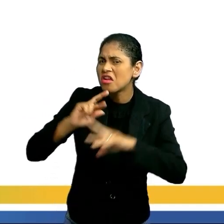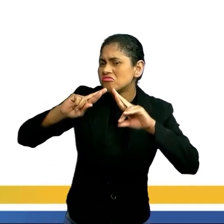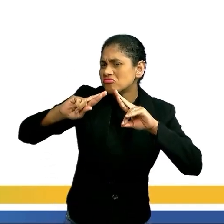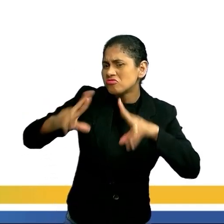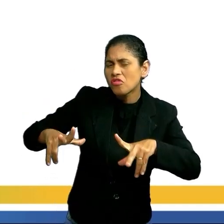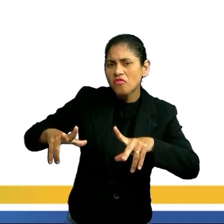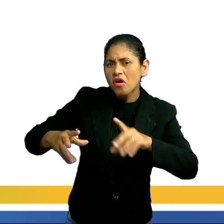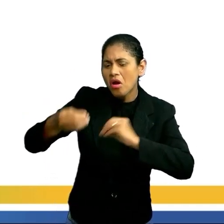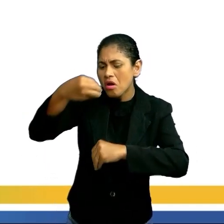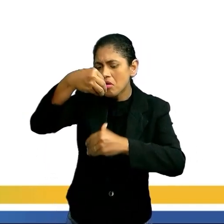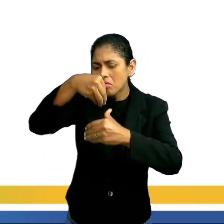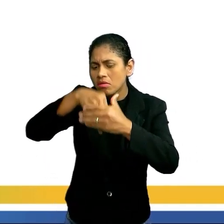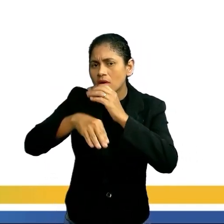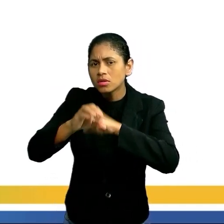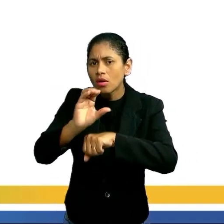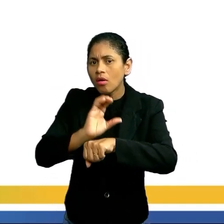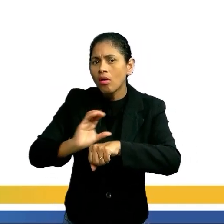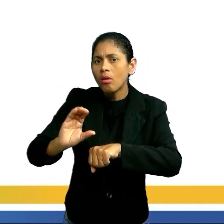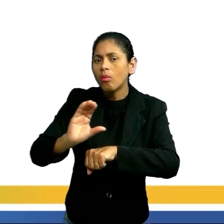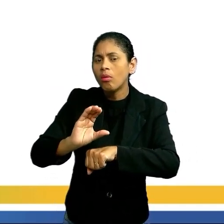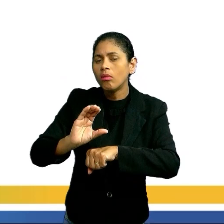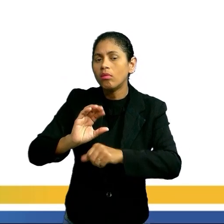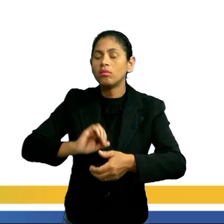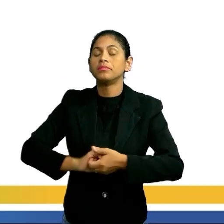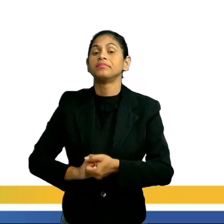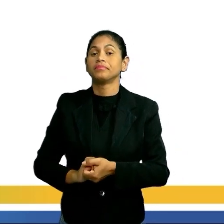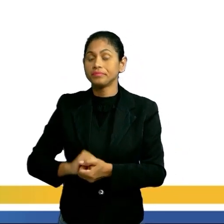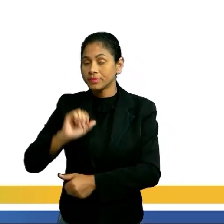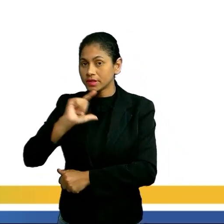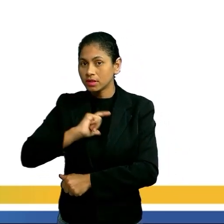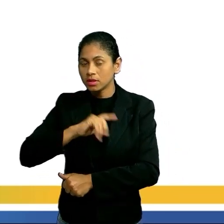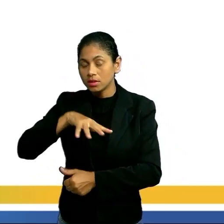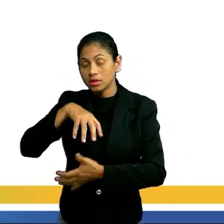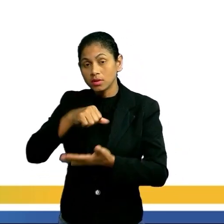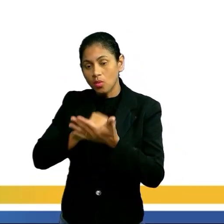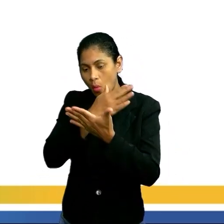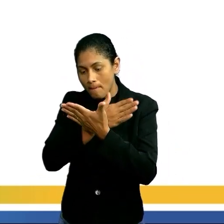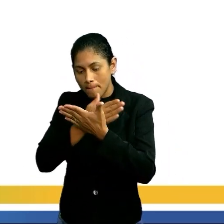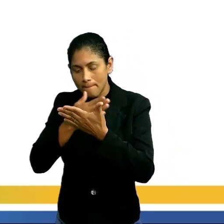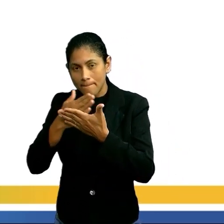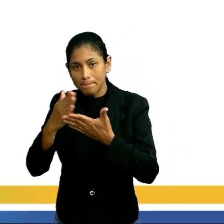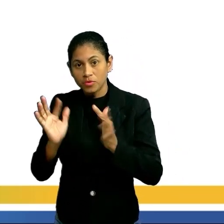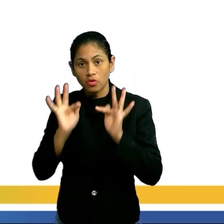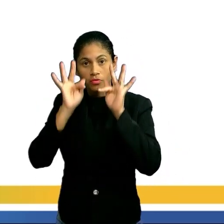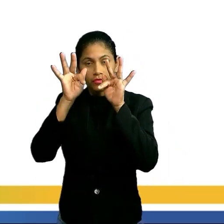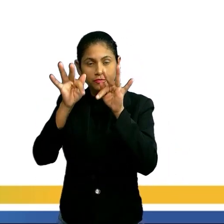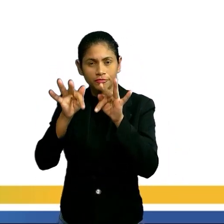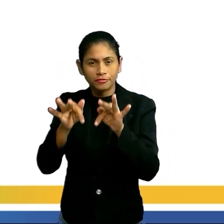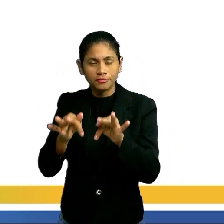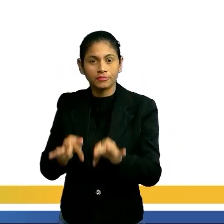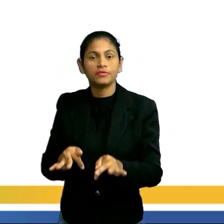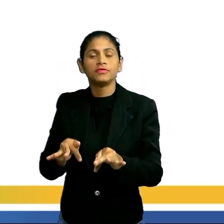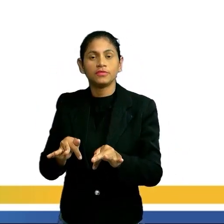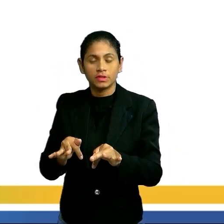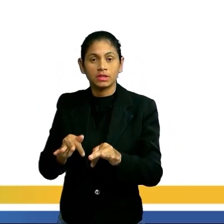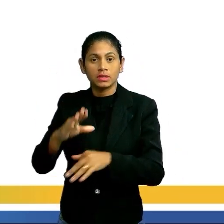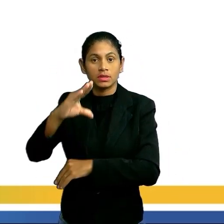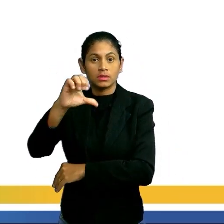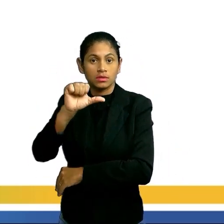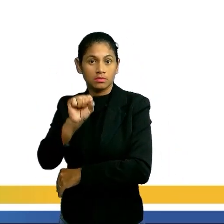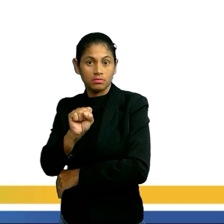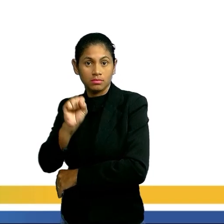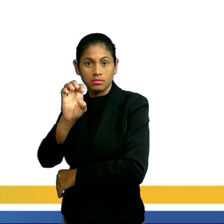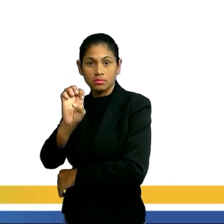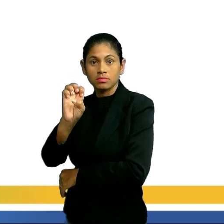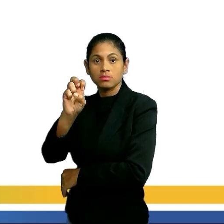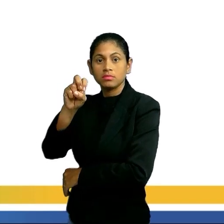vai marcar essa era populista no Brasil? Tem como marco inicial, o fim da censura, que foi estabelecido por Getúlio Vargas